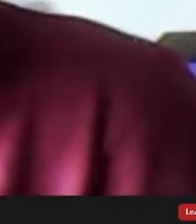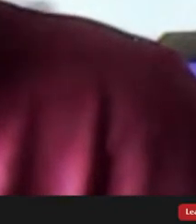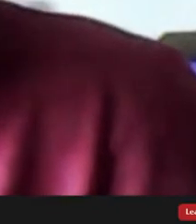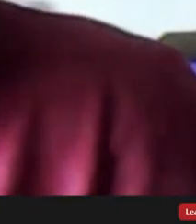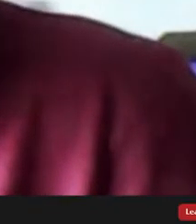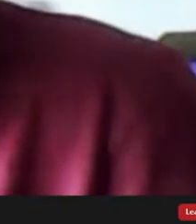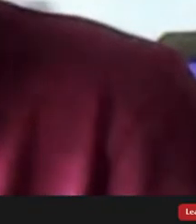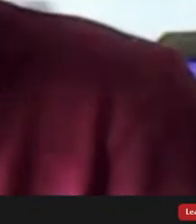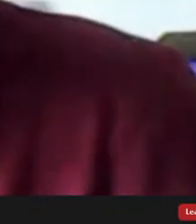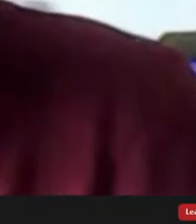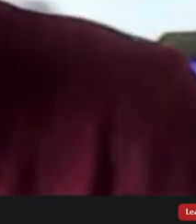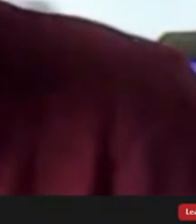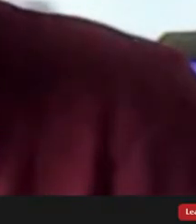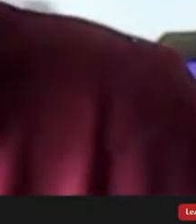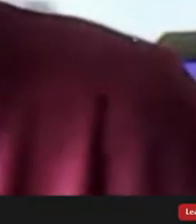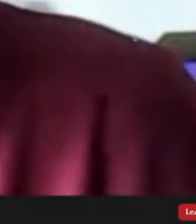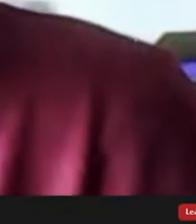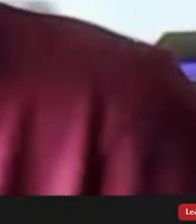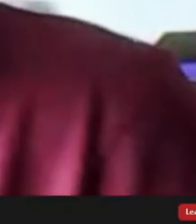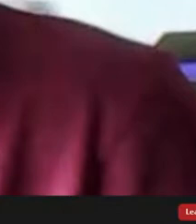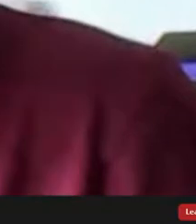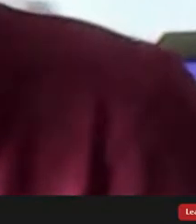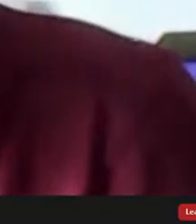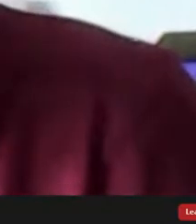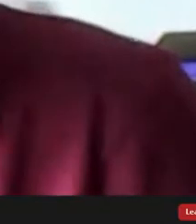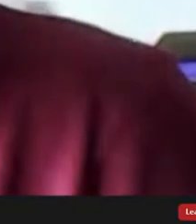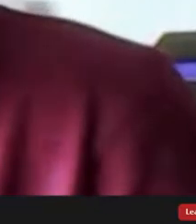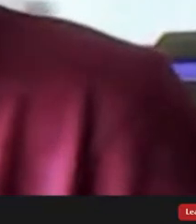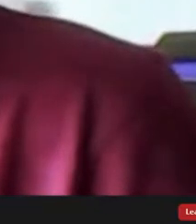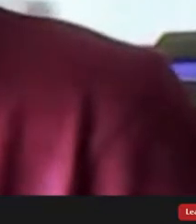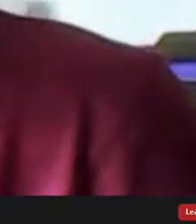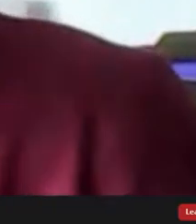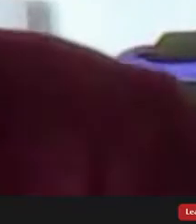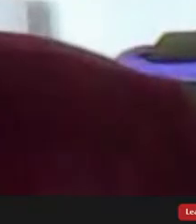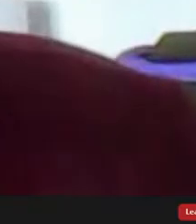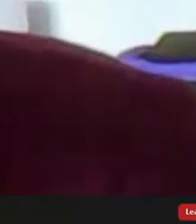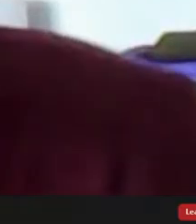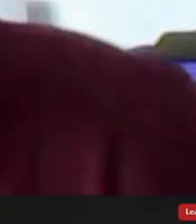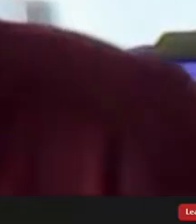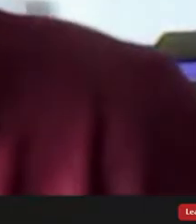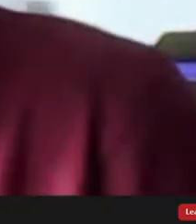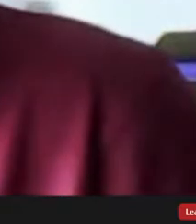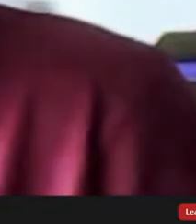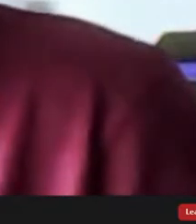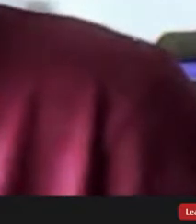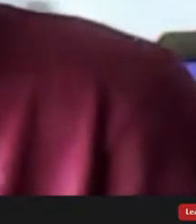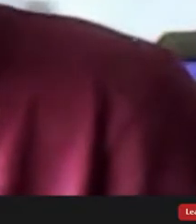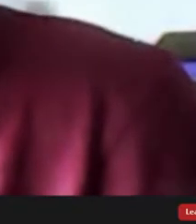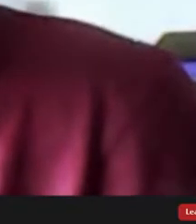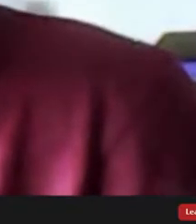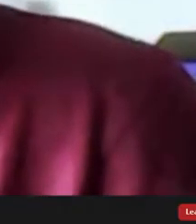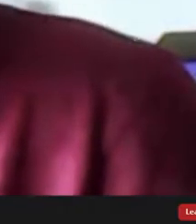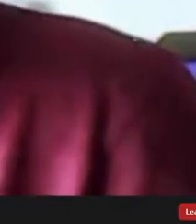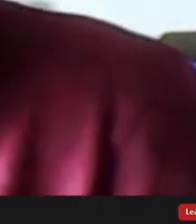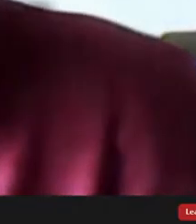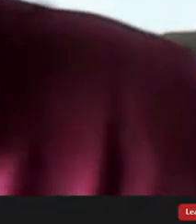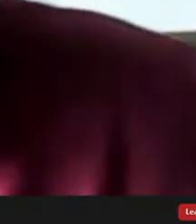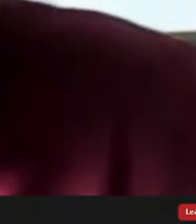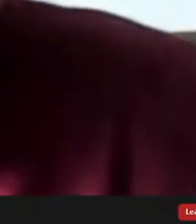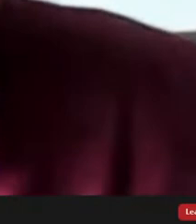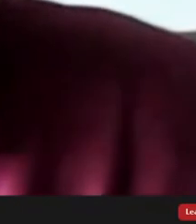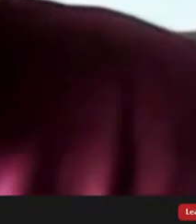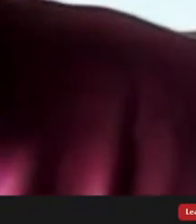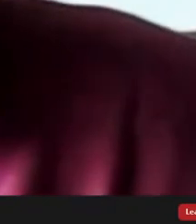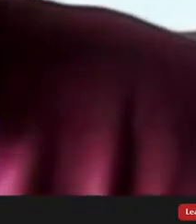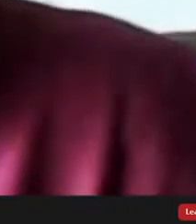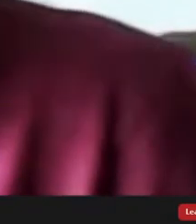remoto, um auxílio tecnológico, a UERJ também fez um auxílio tecnológico. Gostaria de saber se a FATEC chegou a tentar